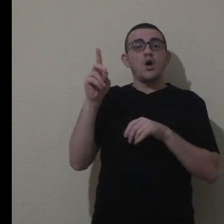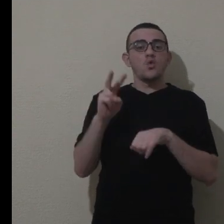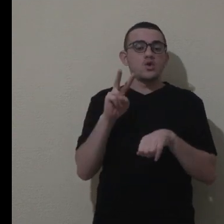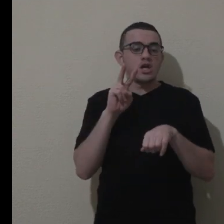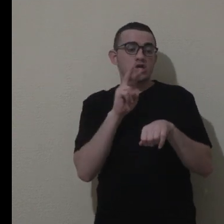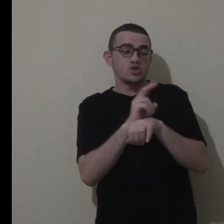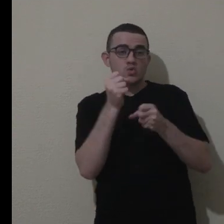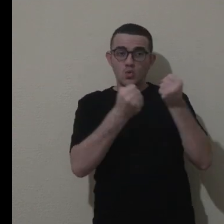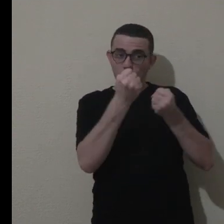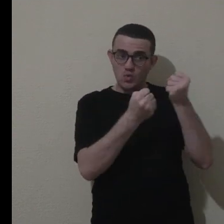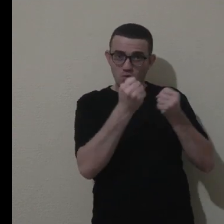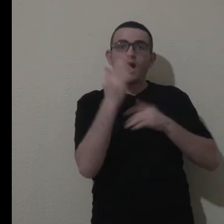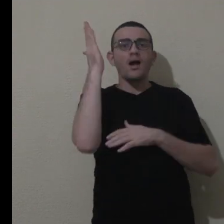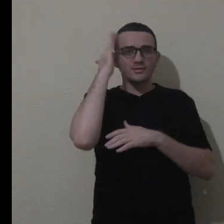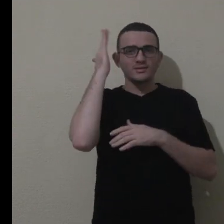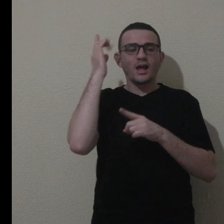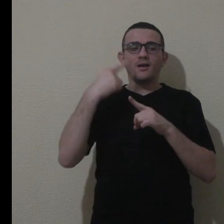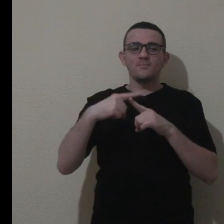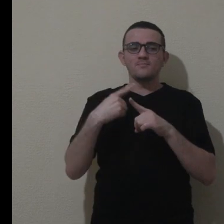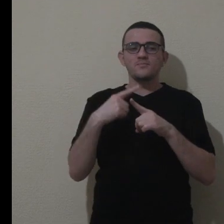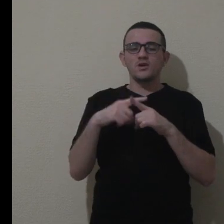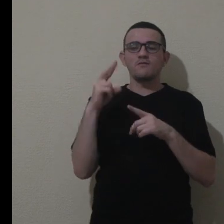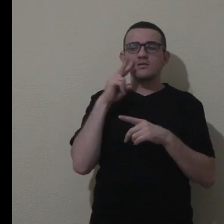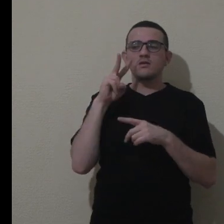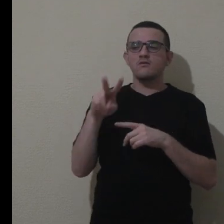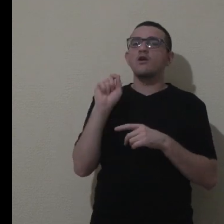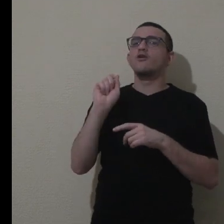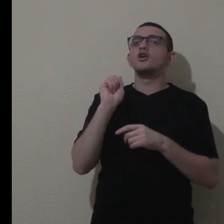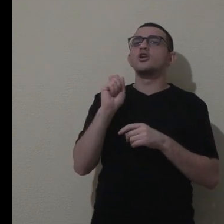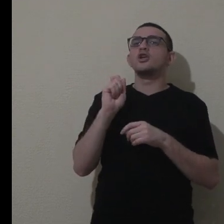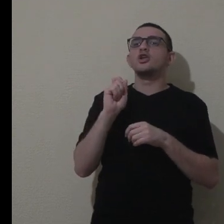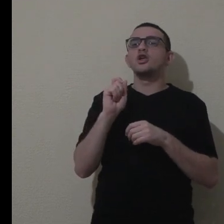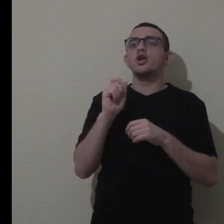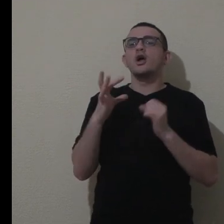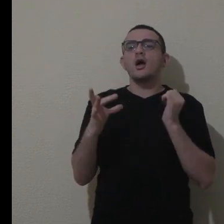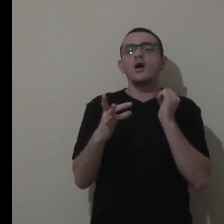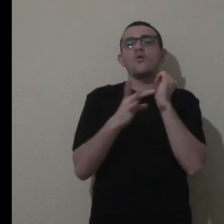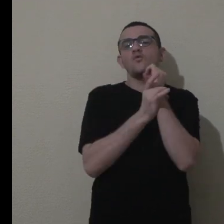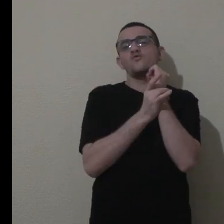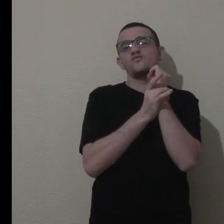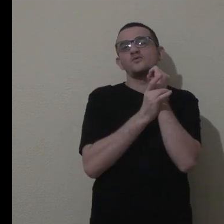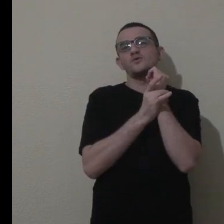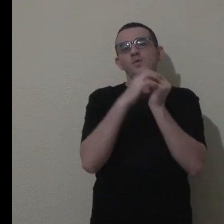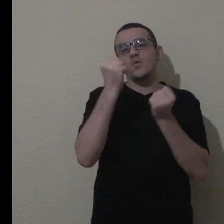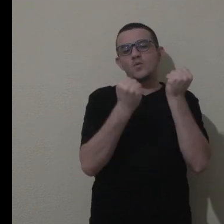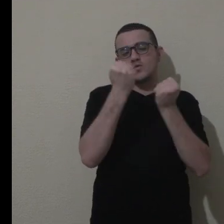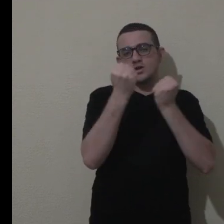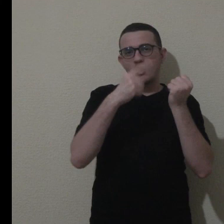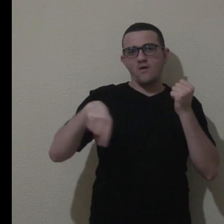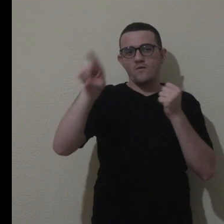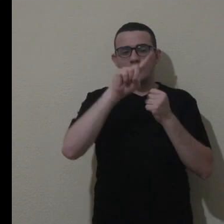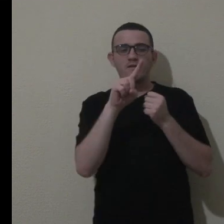muito bem disso, né? Tanto de que vocês vão ver que o seguro de carro que vocês